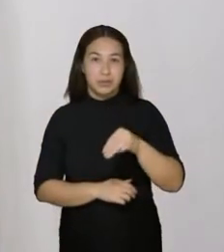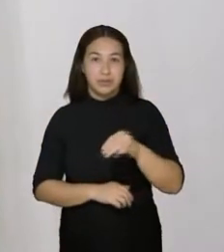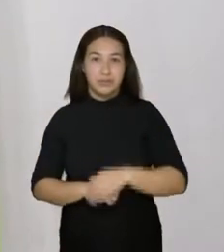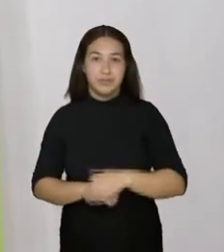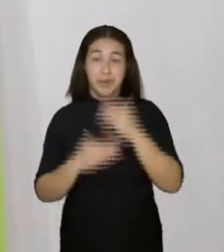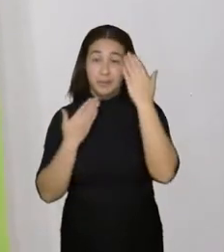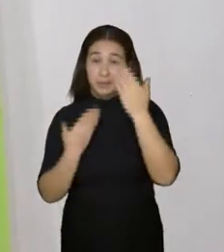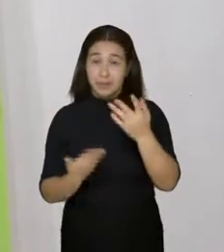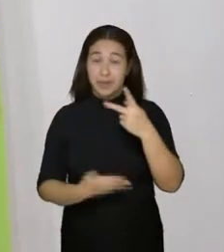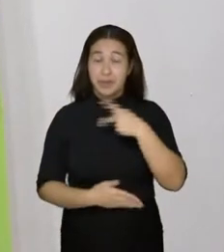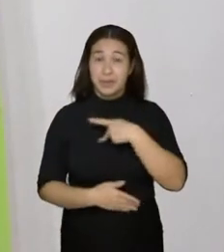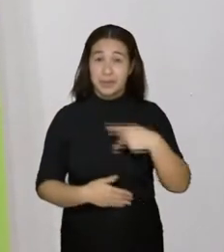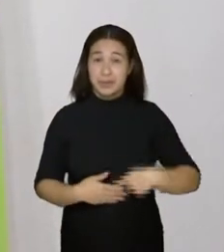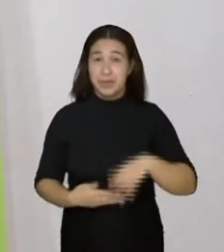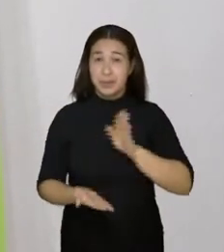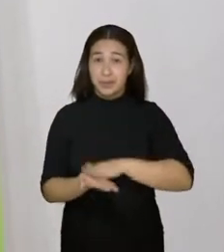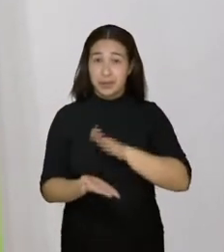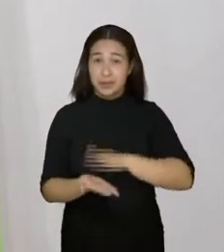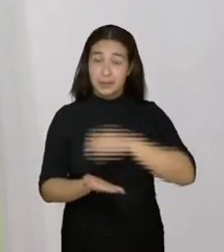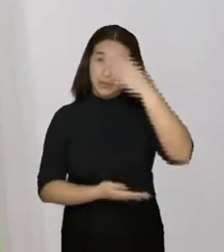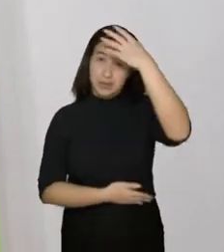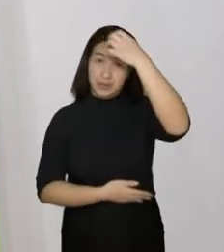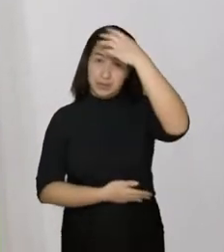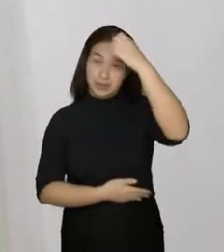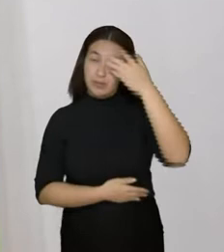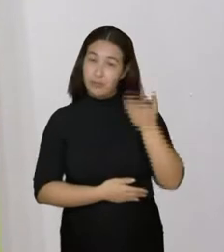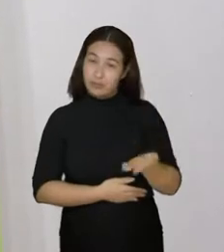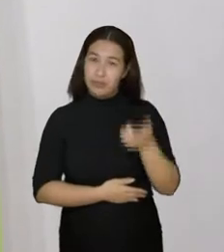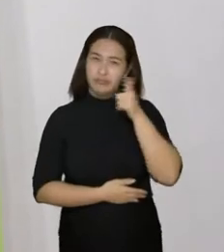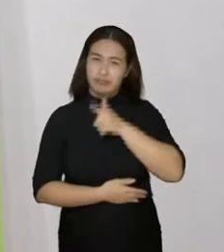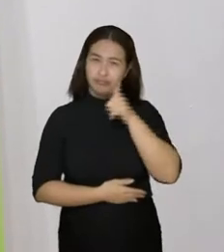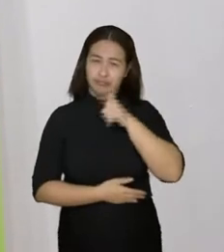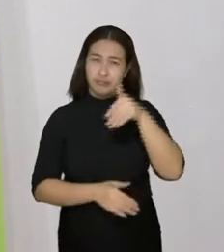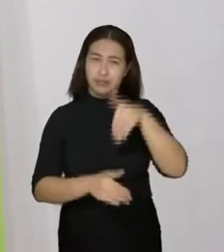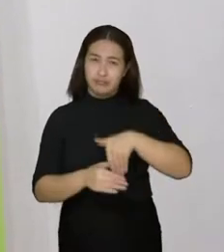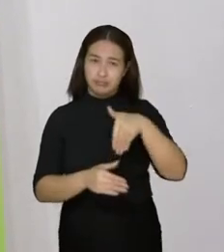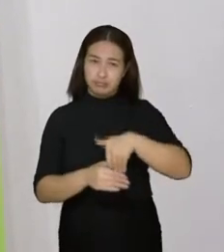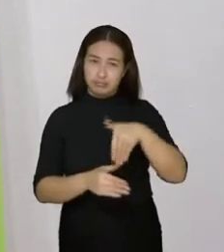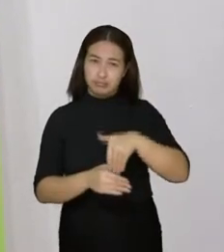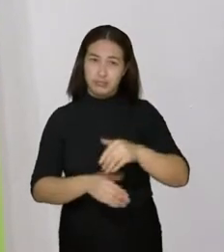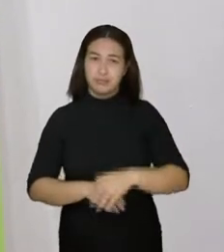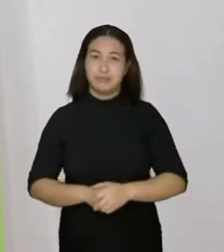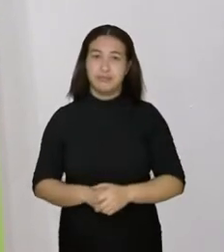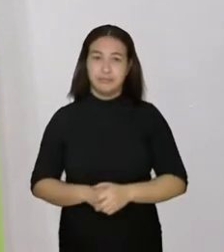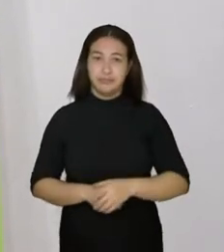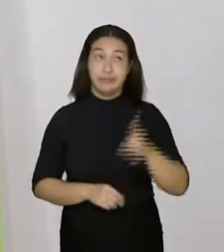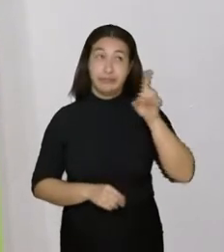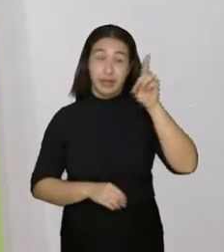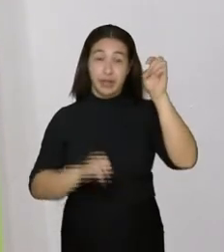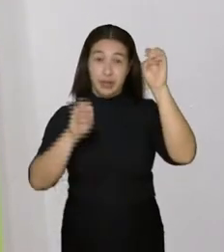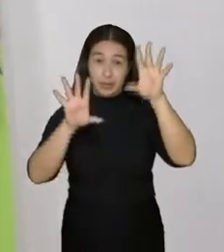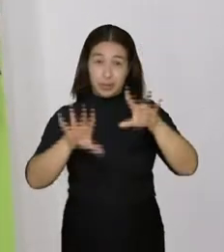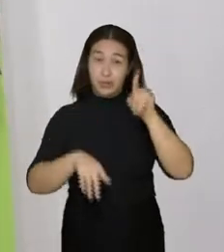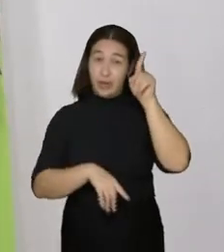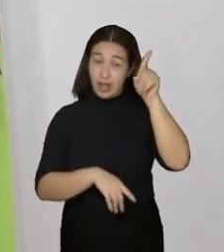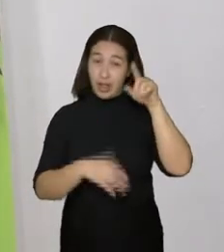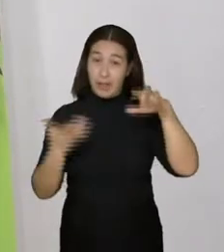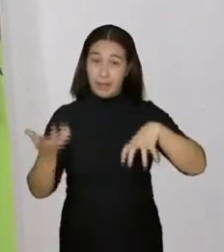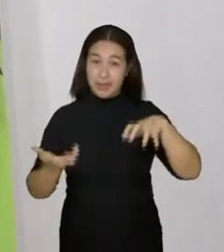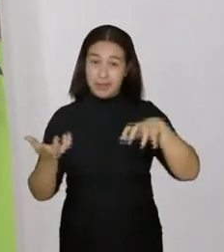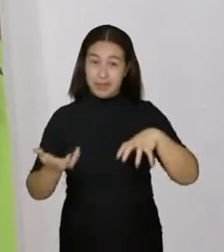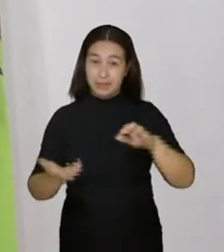senhor presidente Parabéns deputados Ismael pela belíssima eleição e que o Senhor te abençoe naquela casa Parabéns